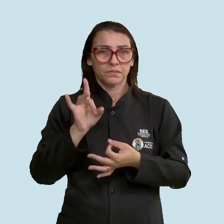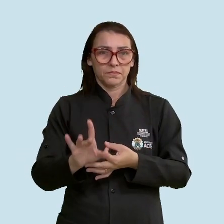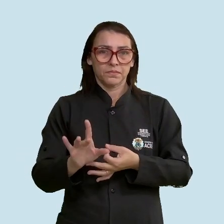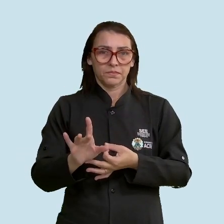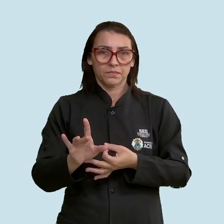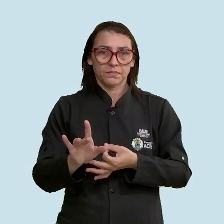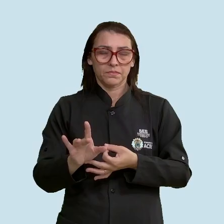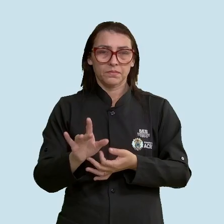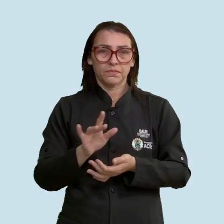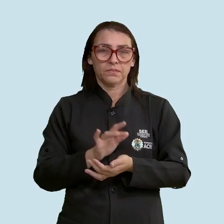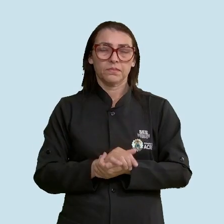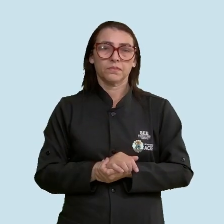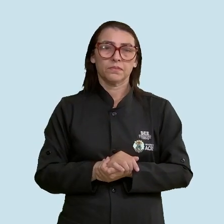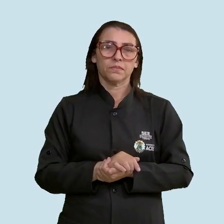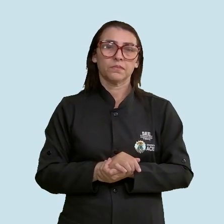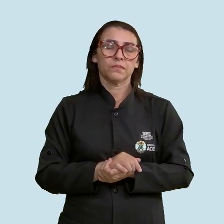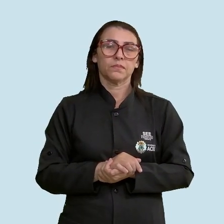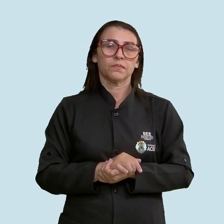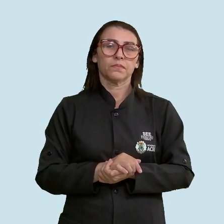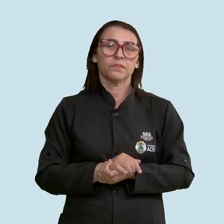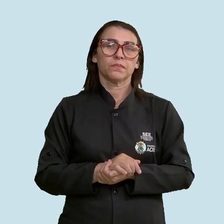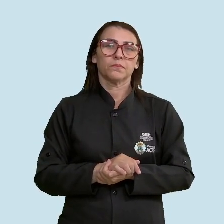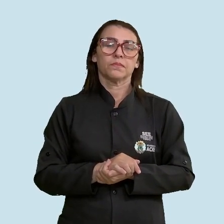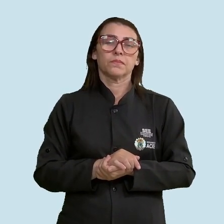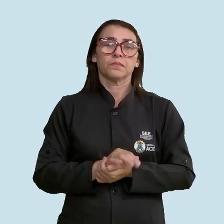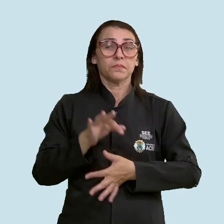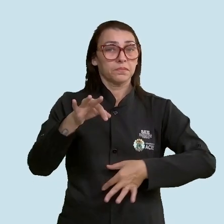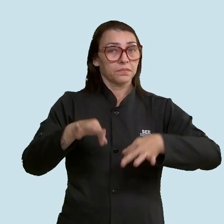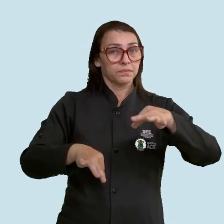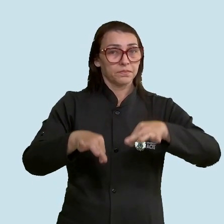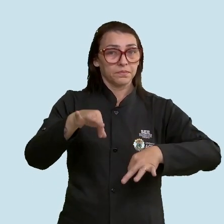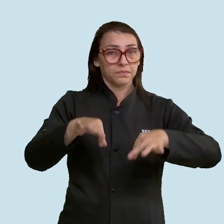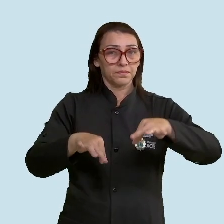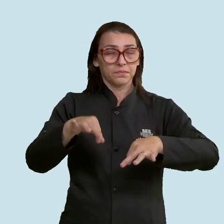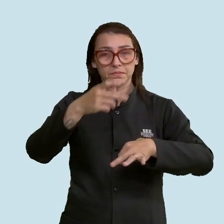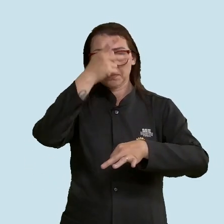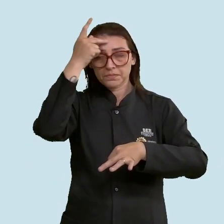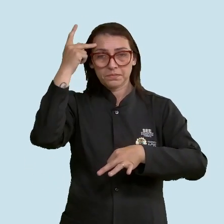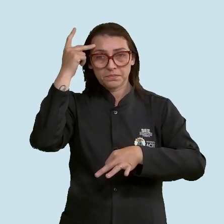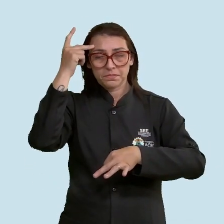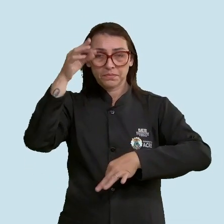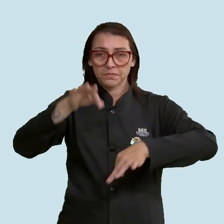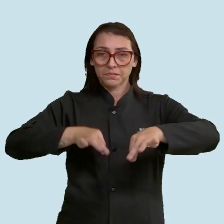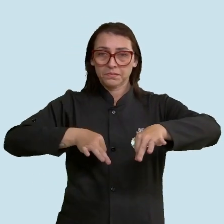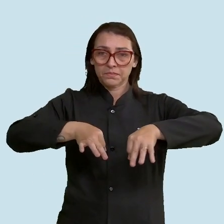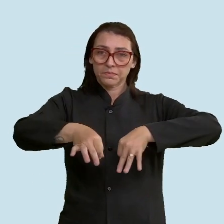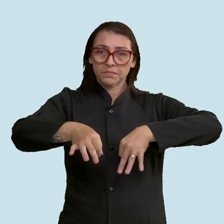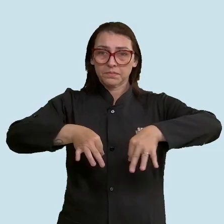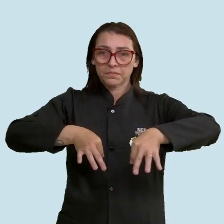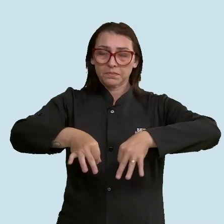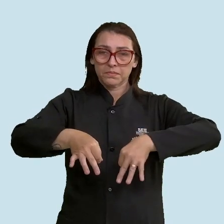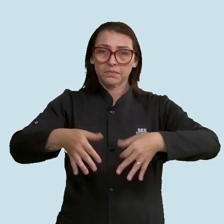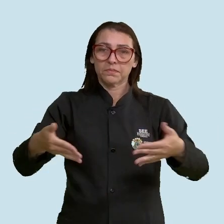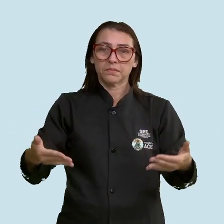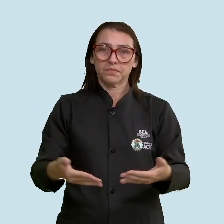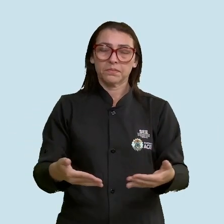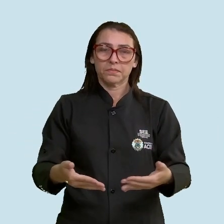meio de massa, meio de manobra, né, de pessoas que estão sendo manipuladas. Vamos